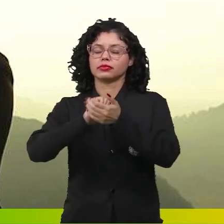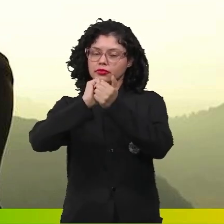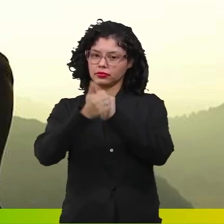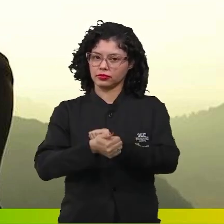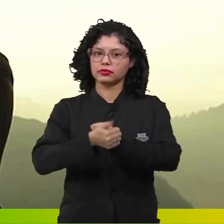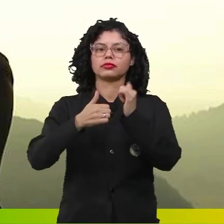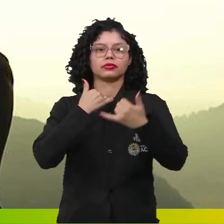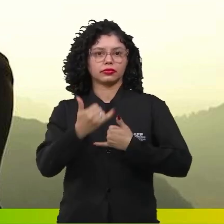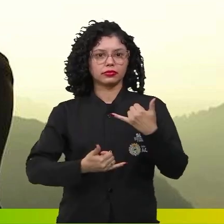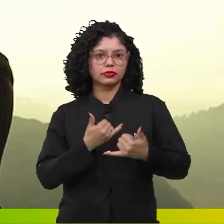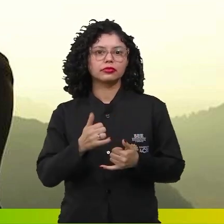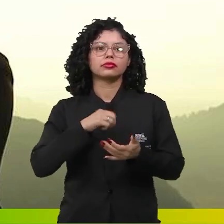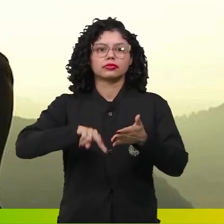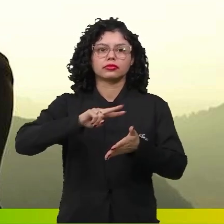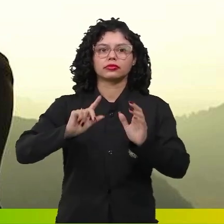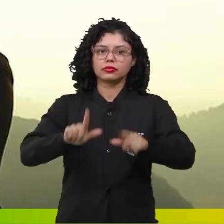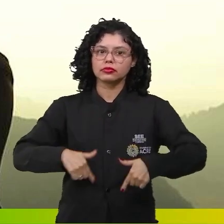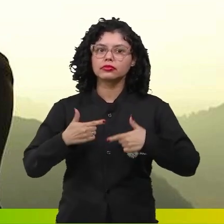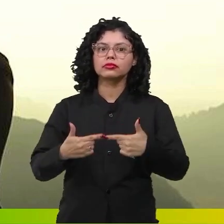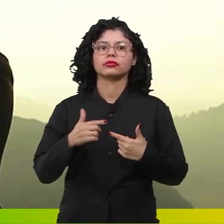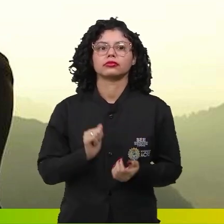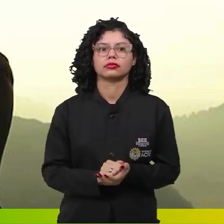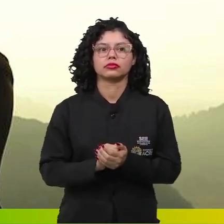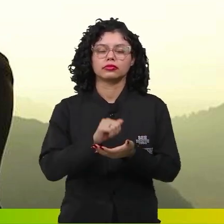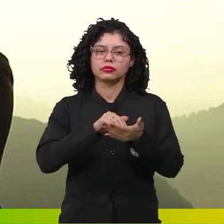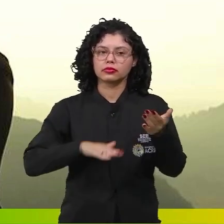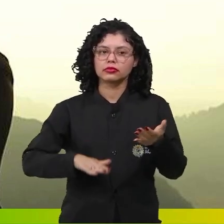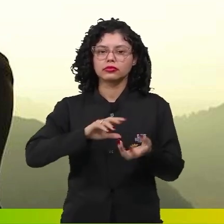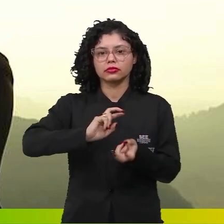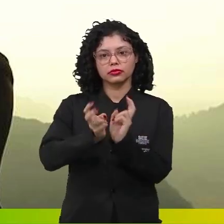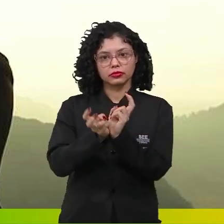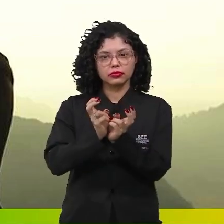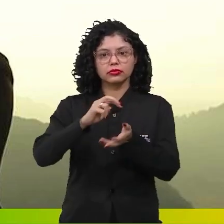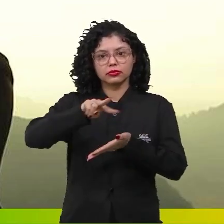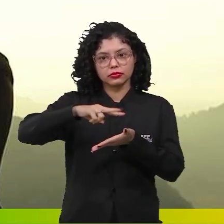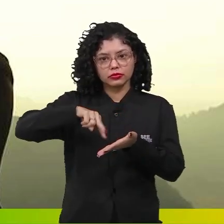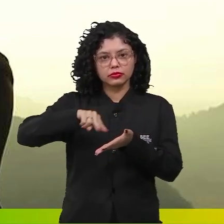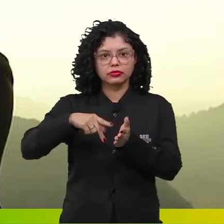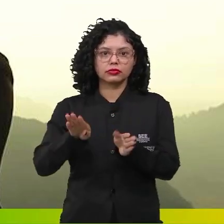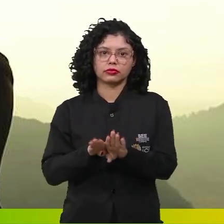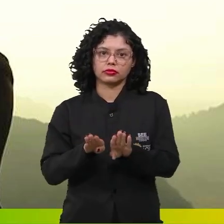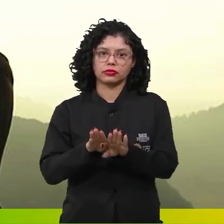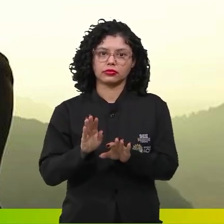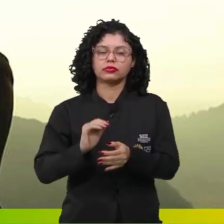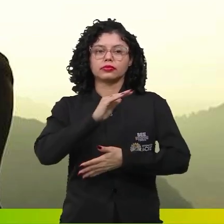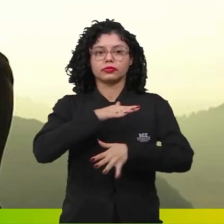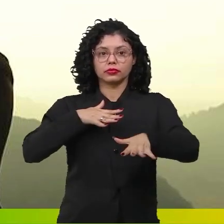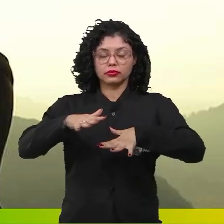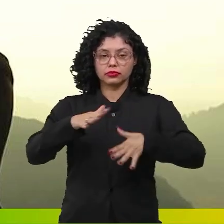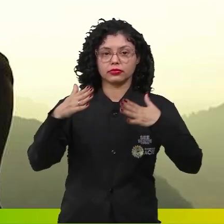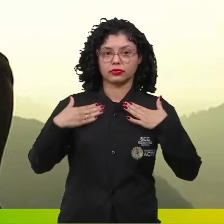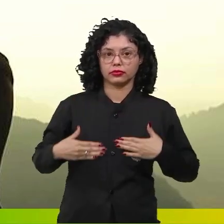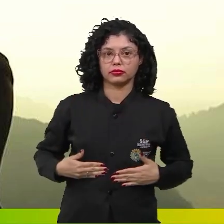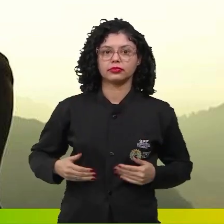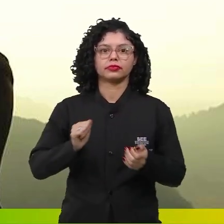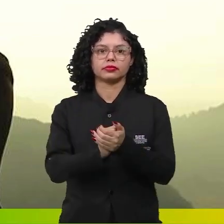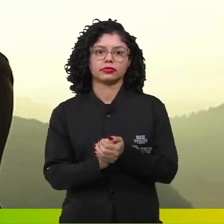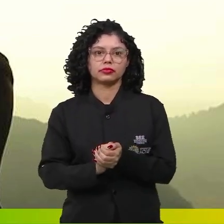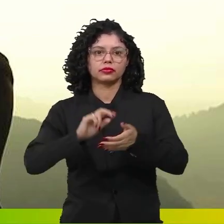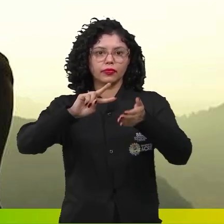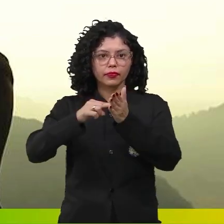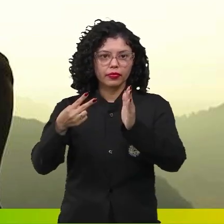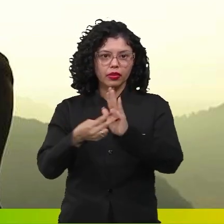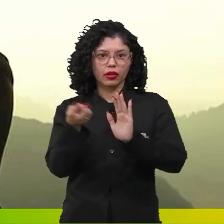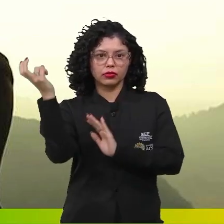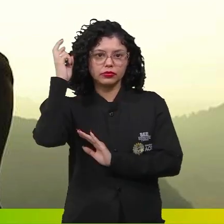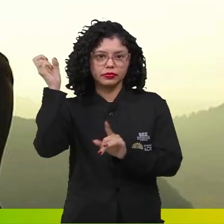como jogos, esportes, danças, lutas e atividades rítmicas, não são apenas movimentos físicos. Elas carregam